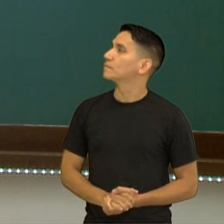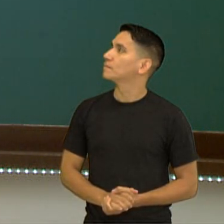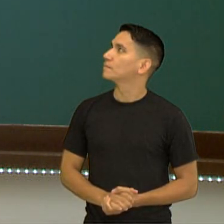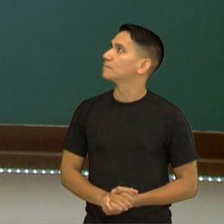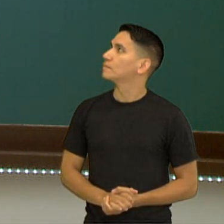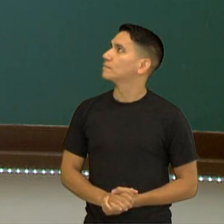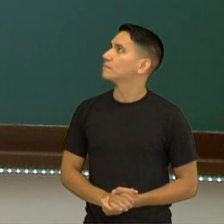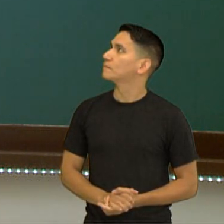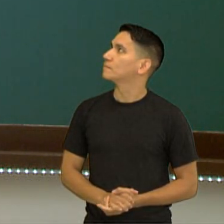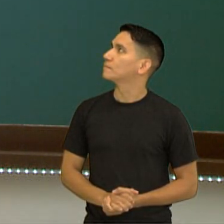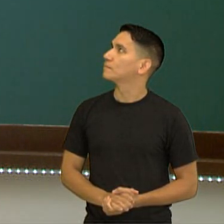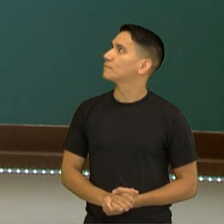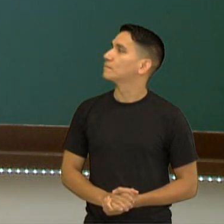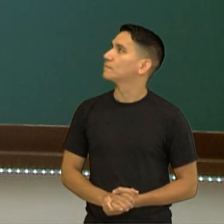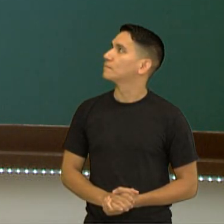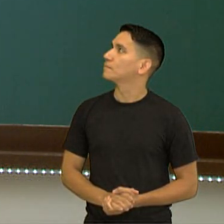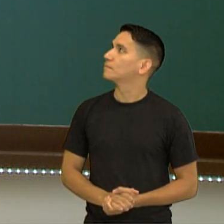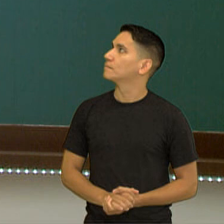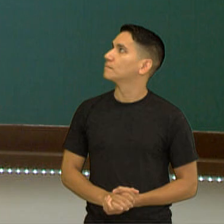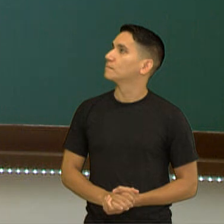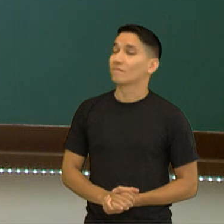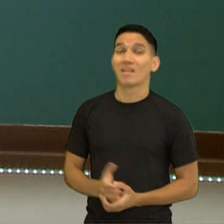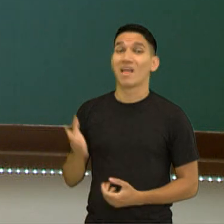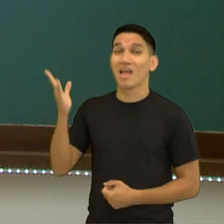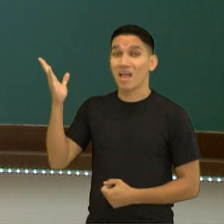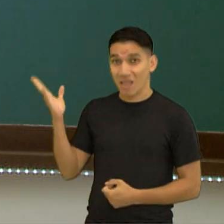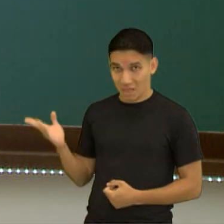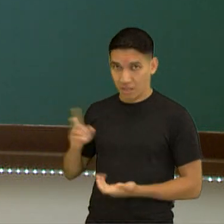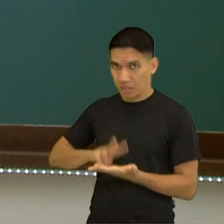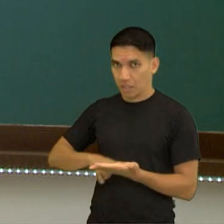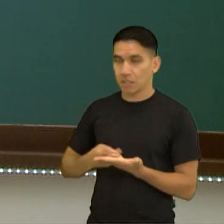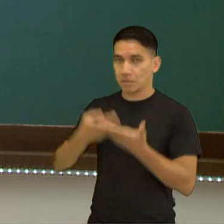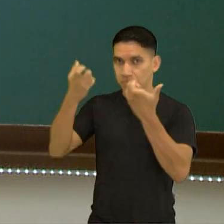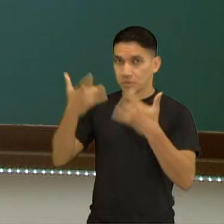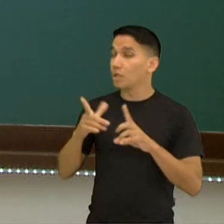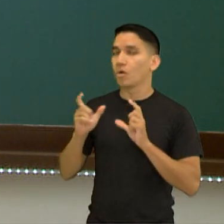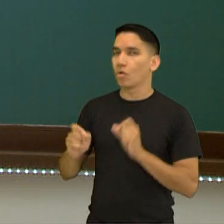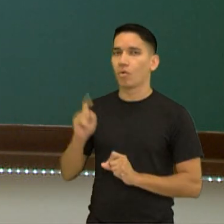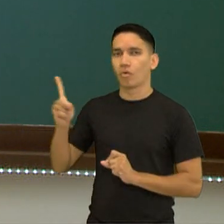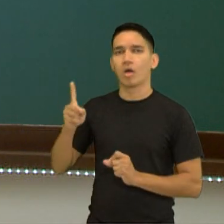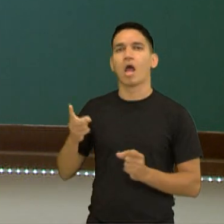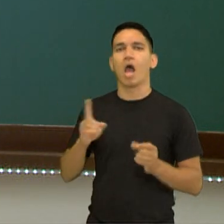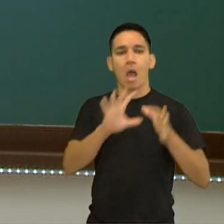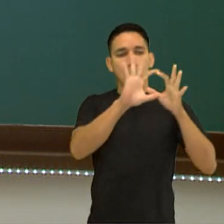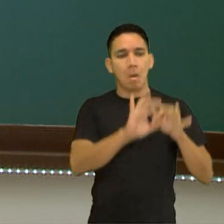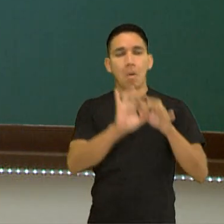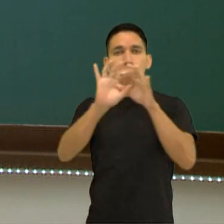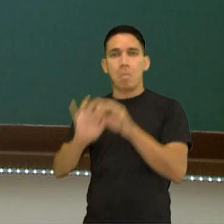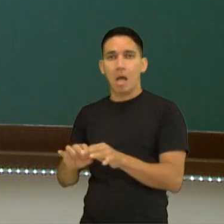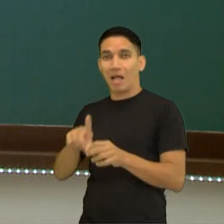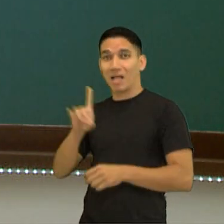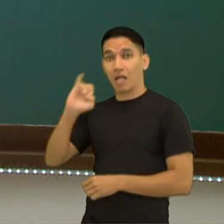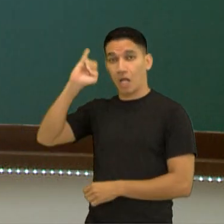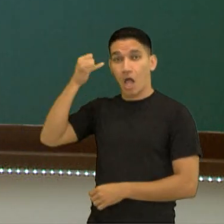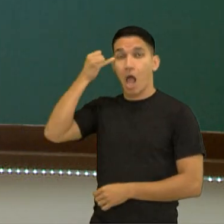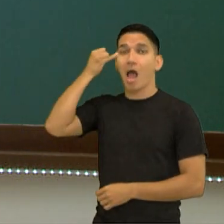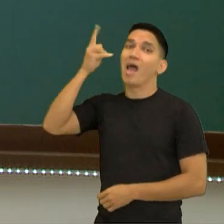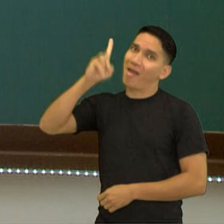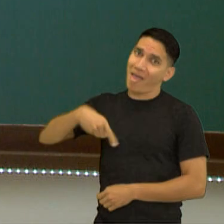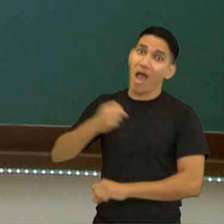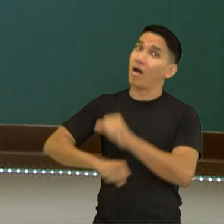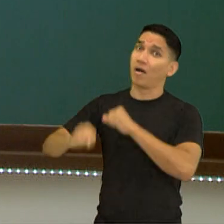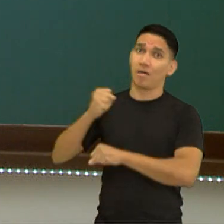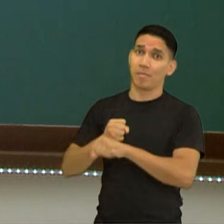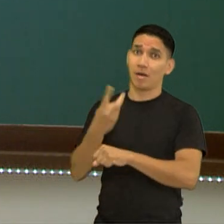to coronavirus pandemic. Aqui diz assim, os Jogos Olímpicos de Tóquio eram para acontecer no ano passado, em